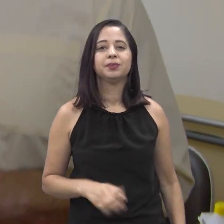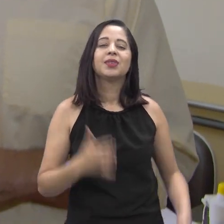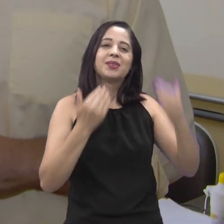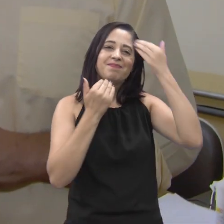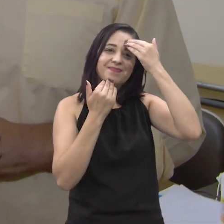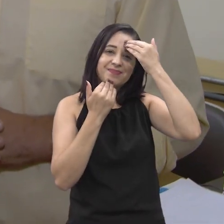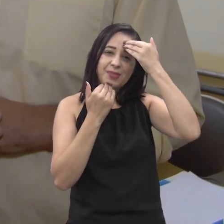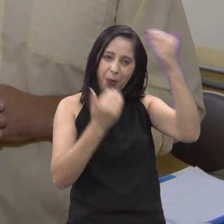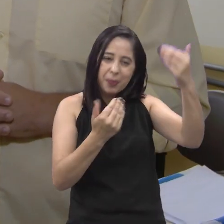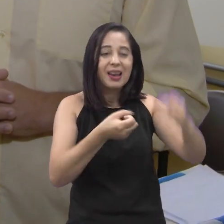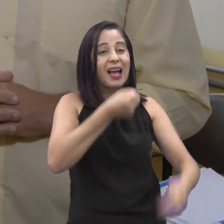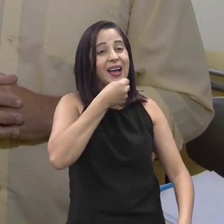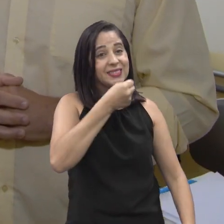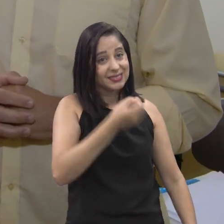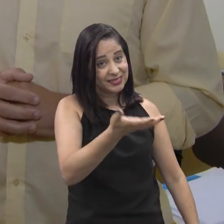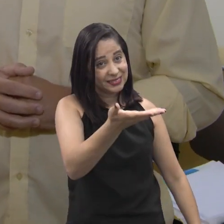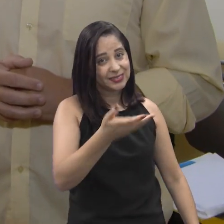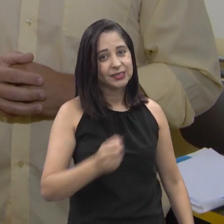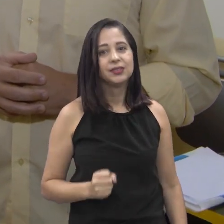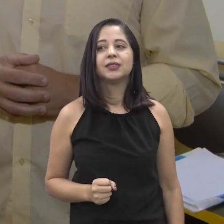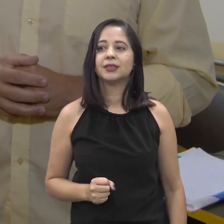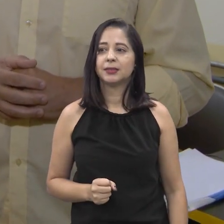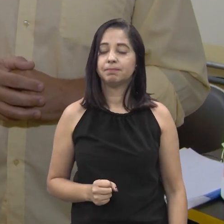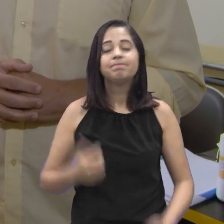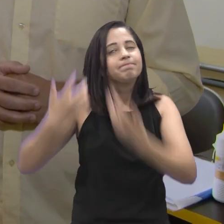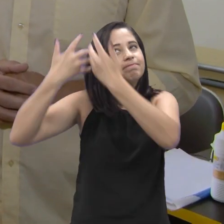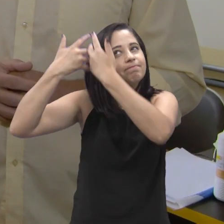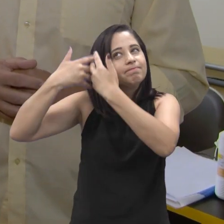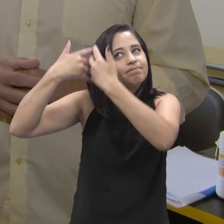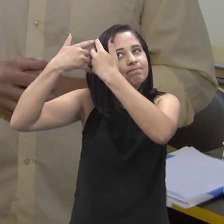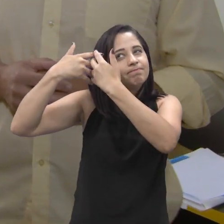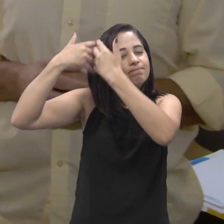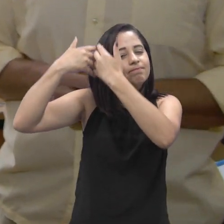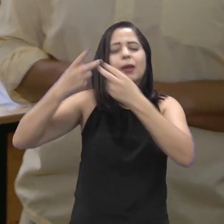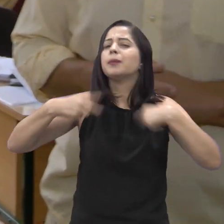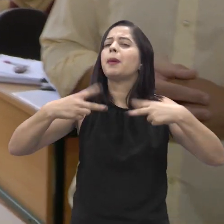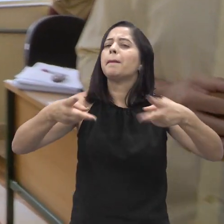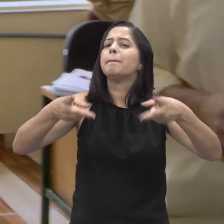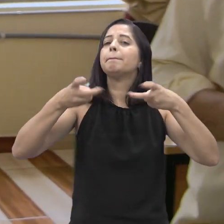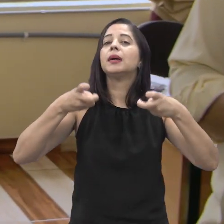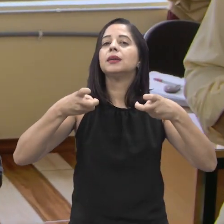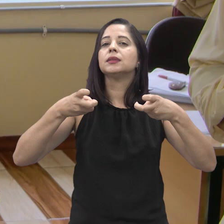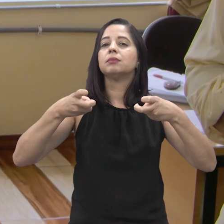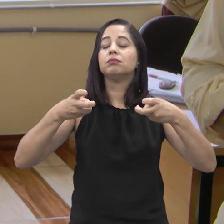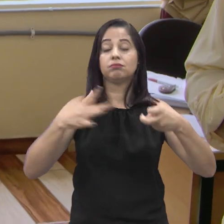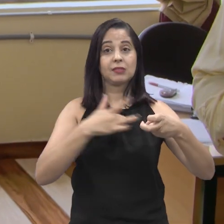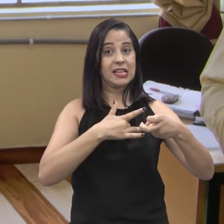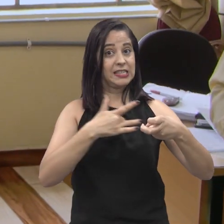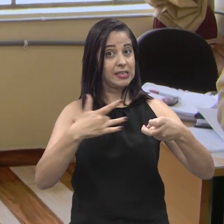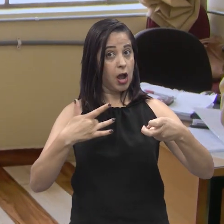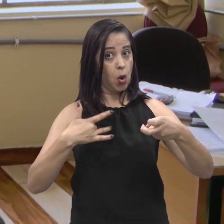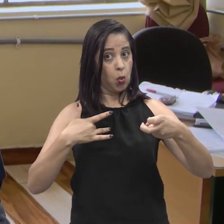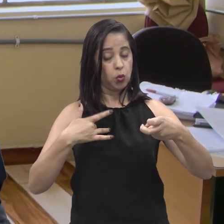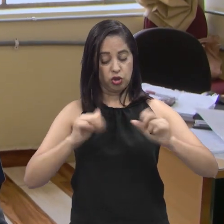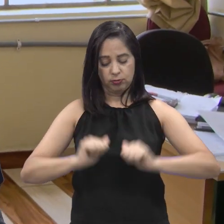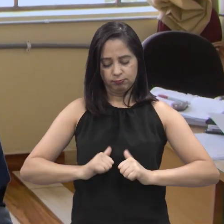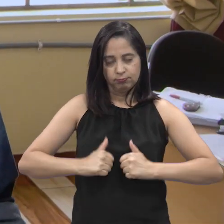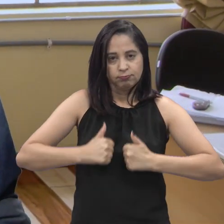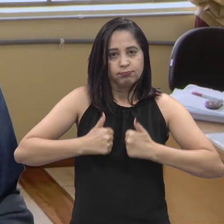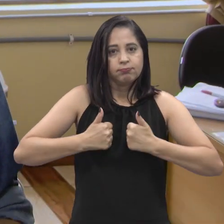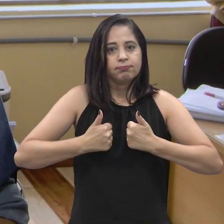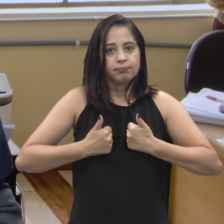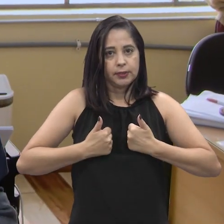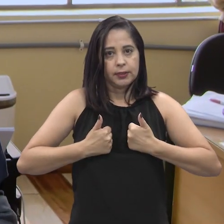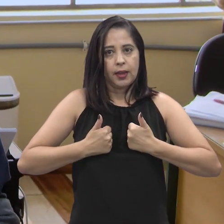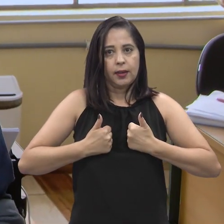muito obrigado pela sua entrevista. Com essa reflexão, pessoal, a gente vê que a saúde e a qualidade de vida